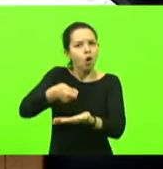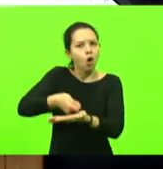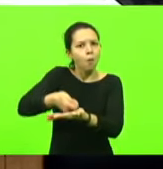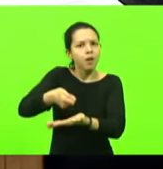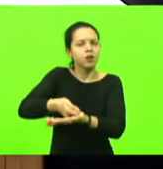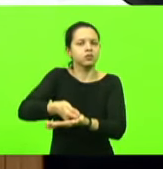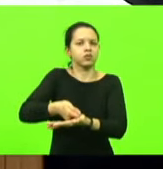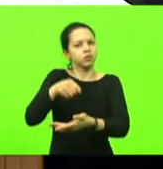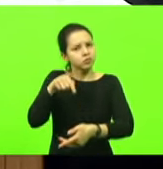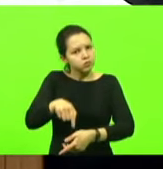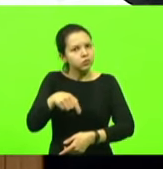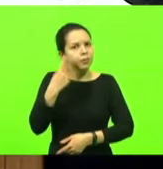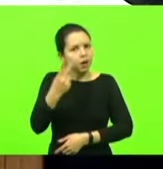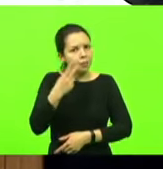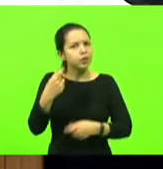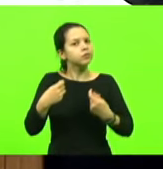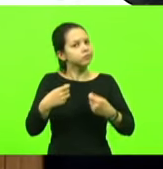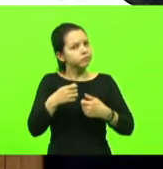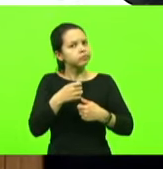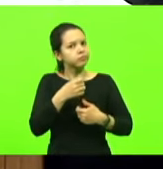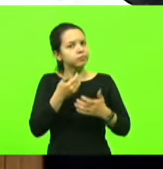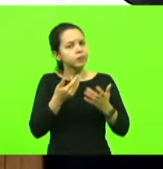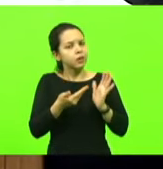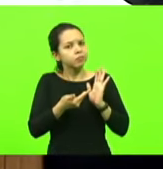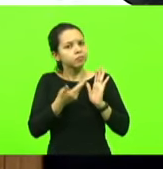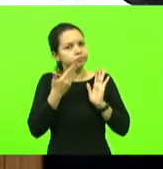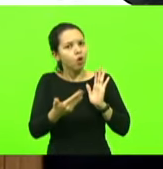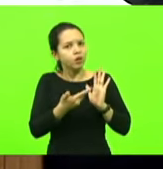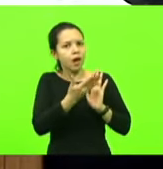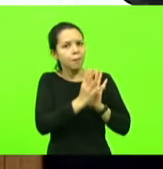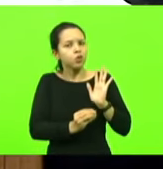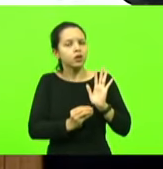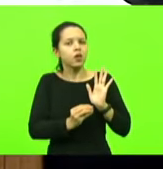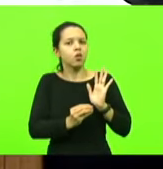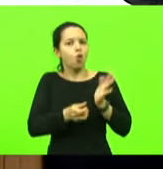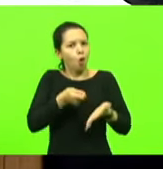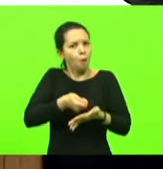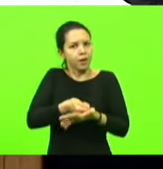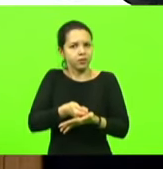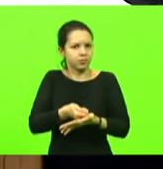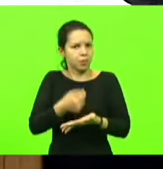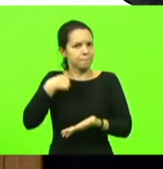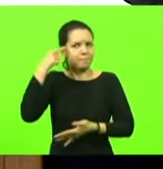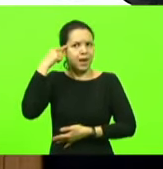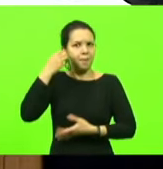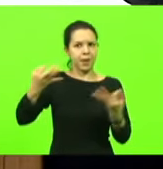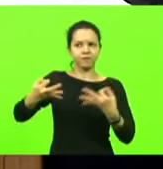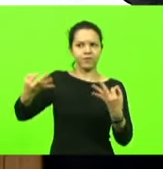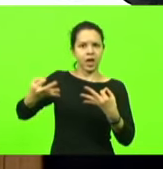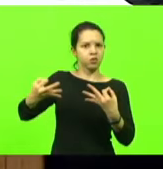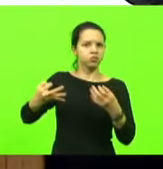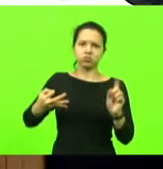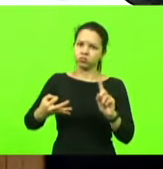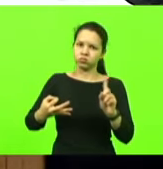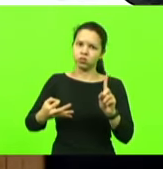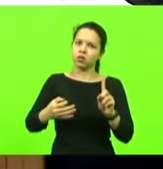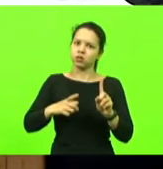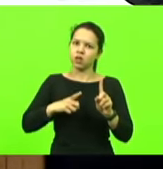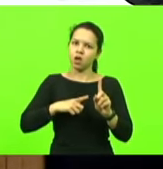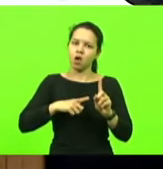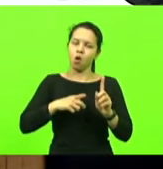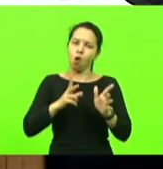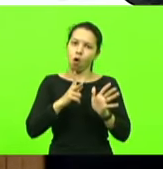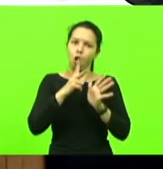catarinense tem que ter exemplo nisso aqui também, nas cobranças. Nós não podemos achar que está tudo perfeito quando nós temos um corte de 50% no